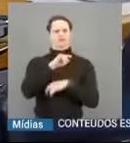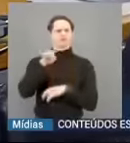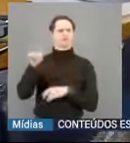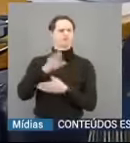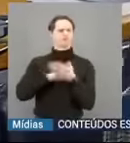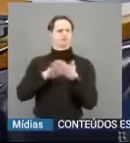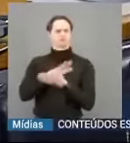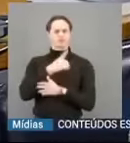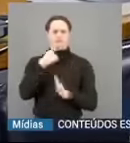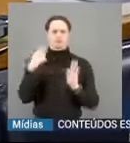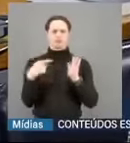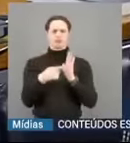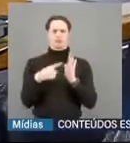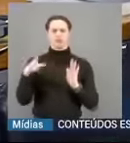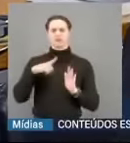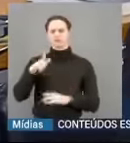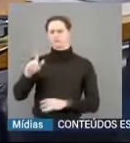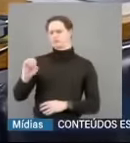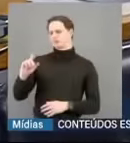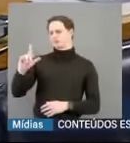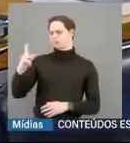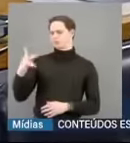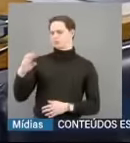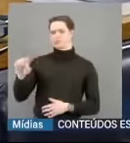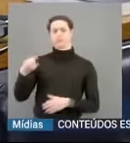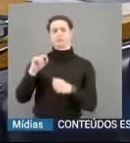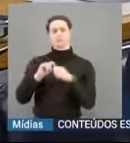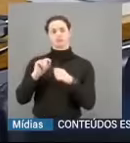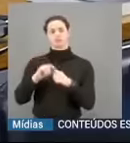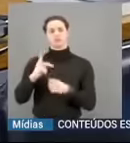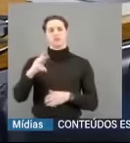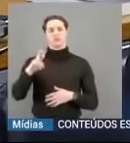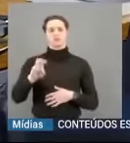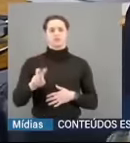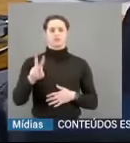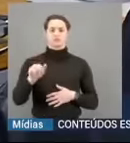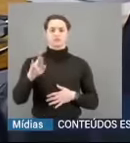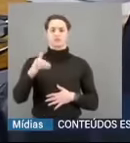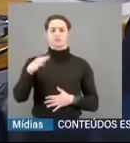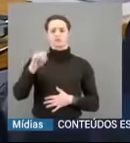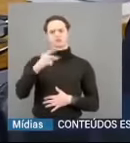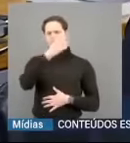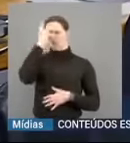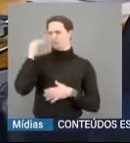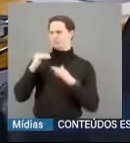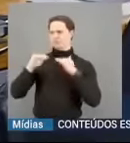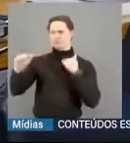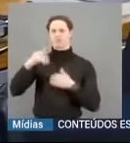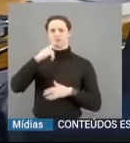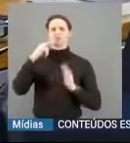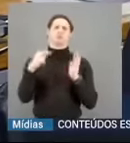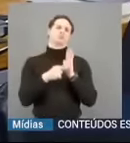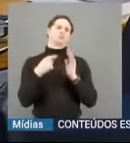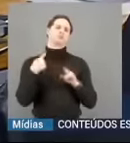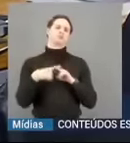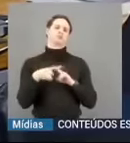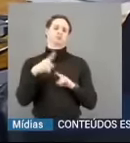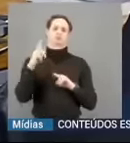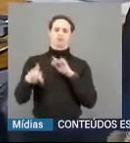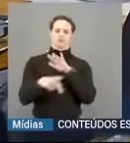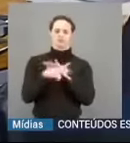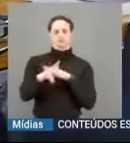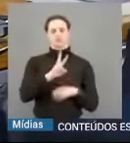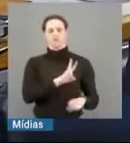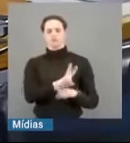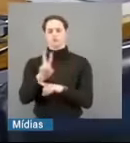golpe de Estado em curso, o senhor prevaricou. Porque quem não concorda, denuncia. Porque isso faz parte da